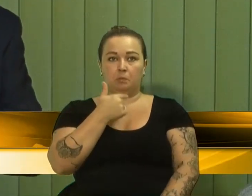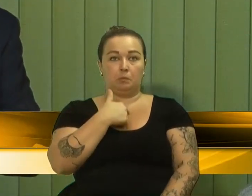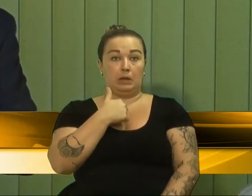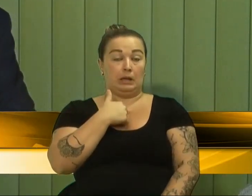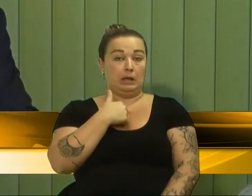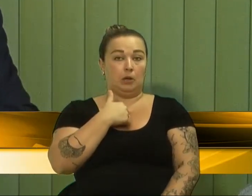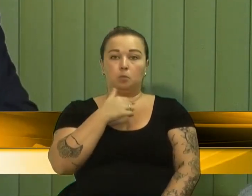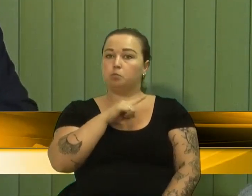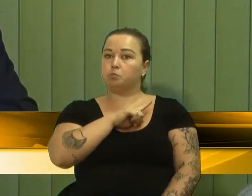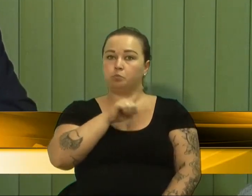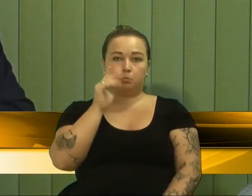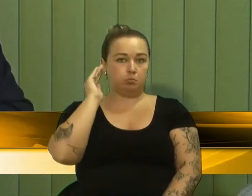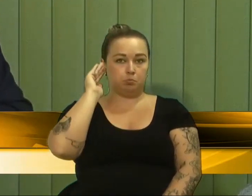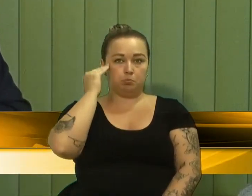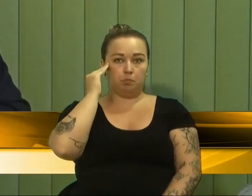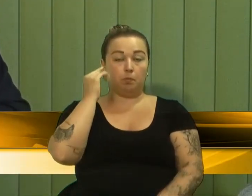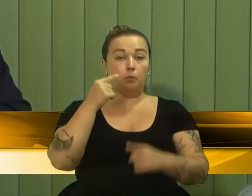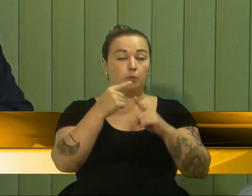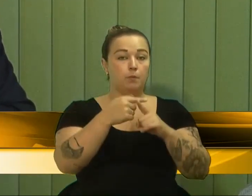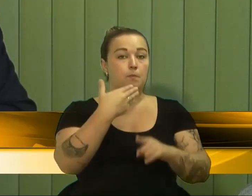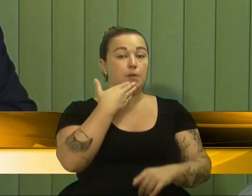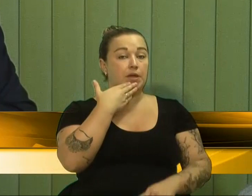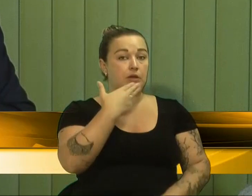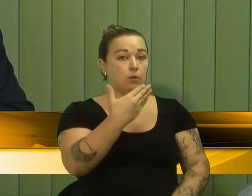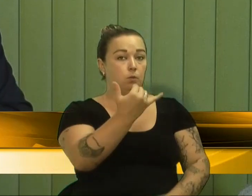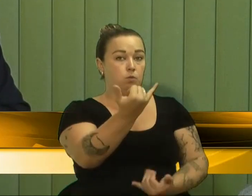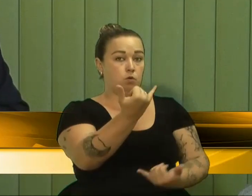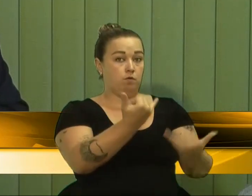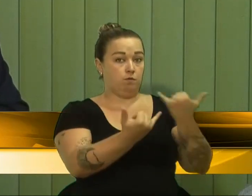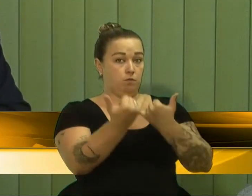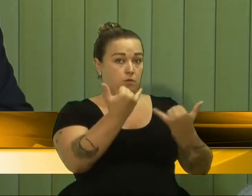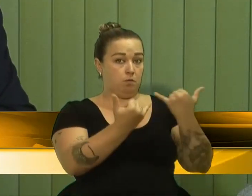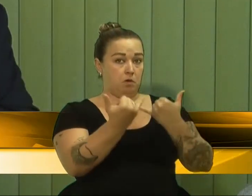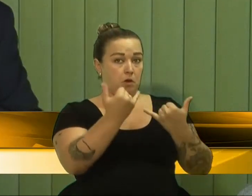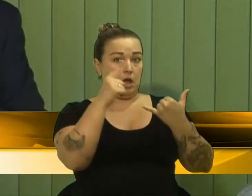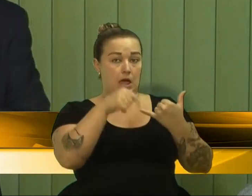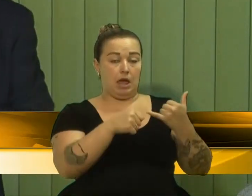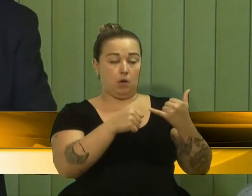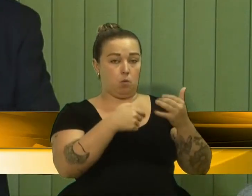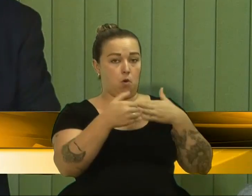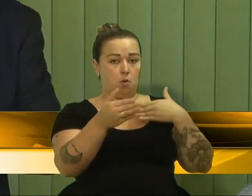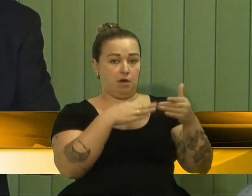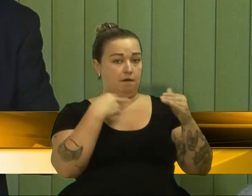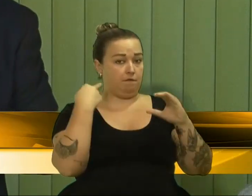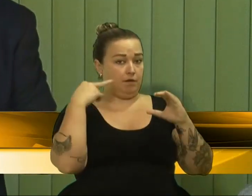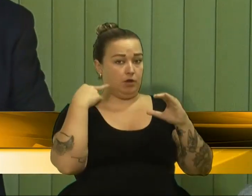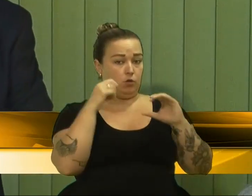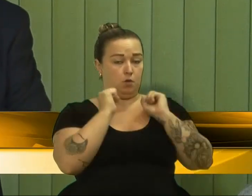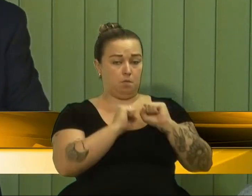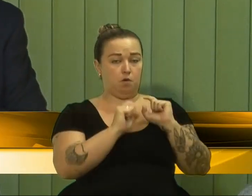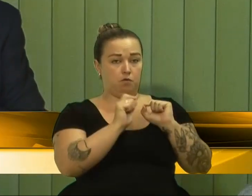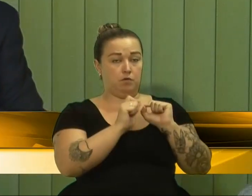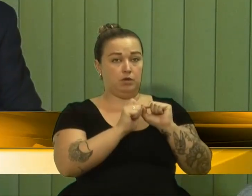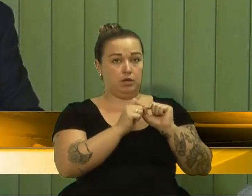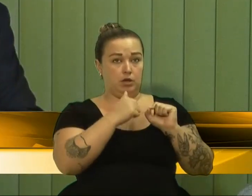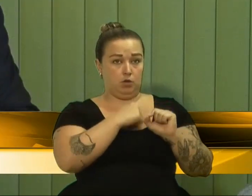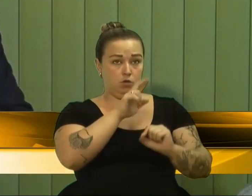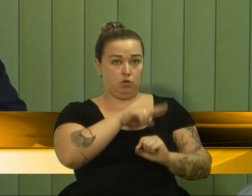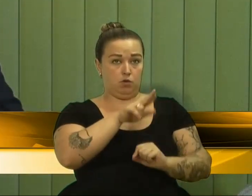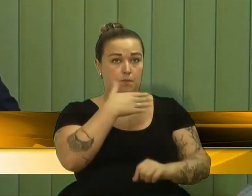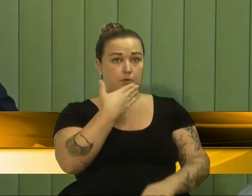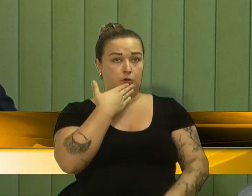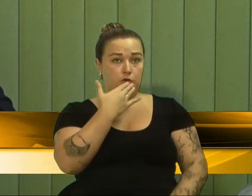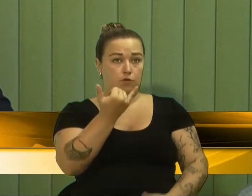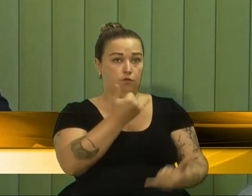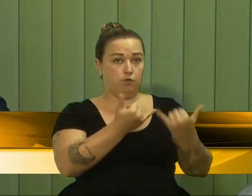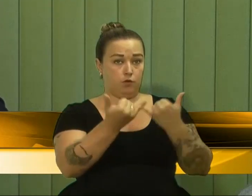porque a prerrogativa de um pedido de informações é uma prerrogativa de qualquer vereador. Eu tenho utilizado os pedidos de informações para